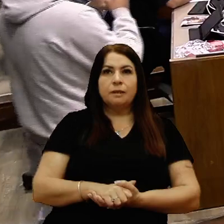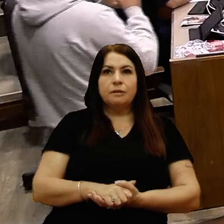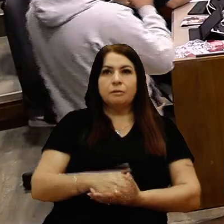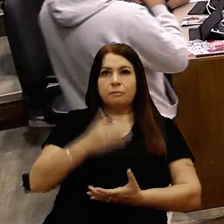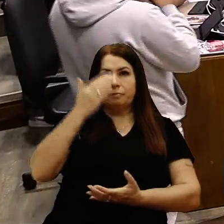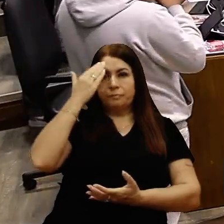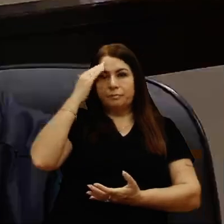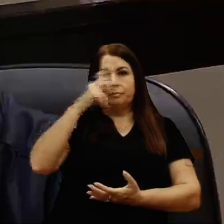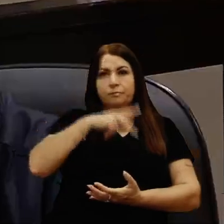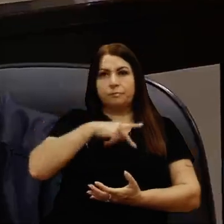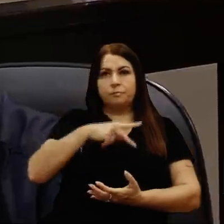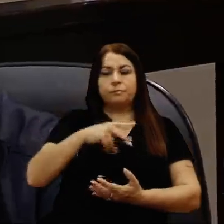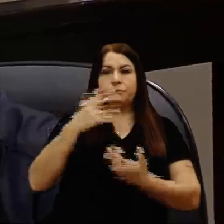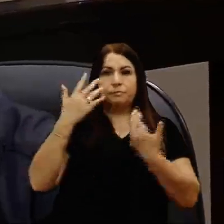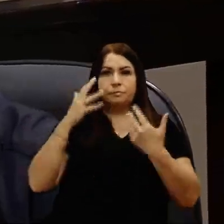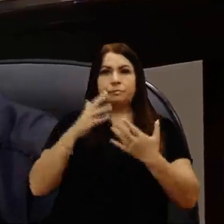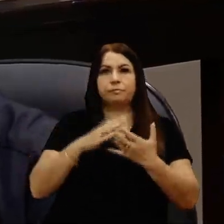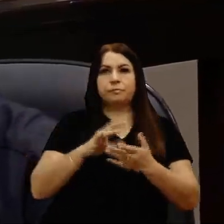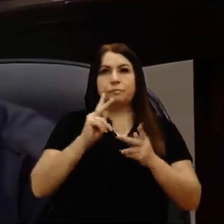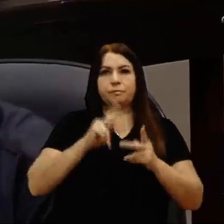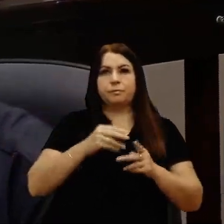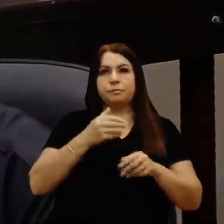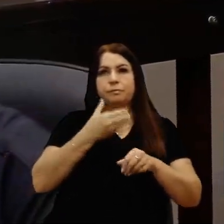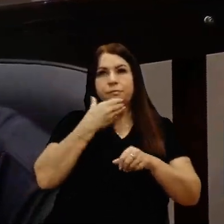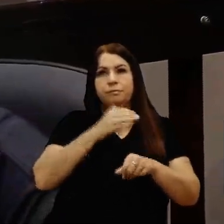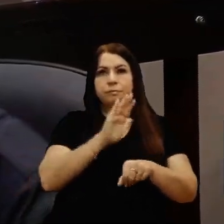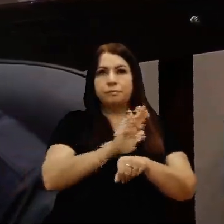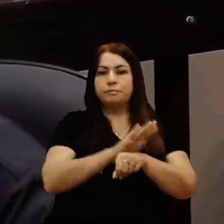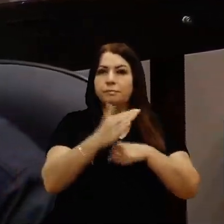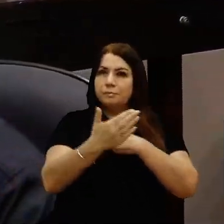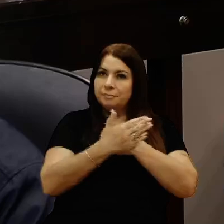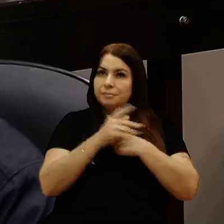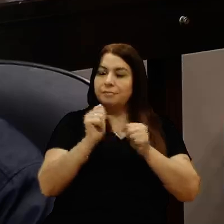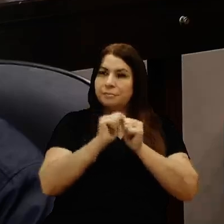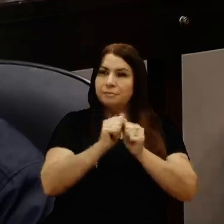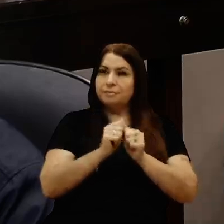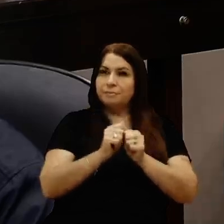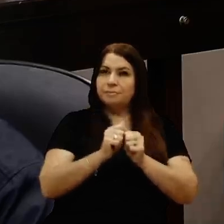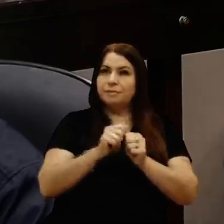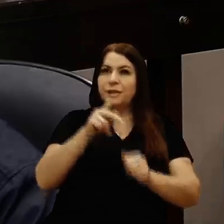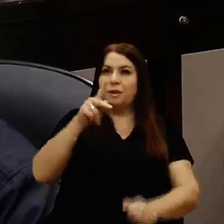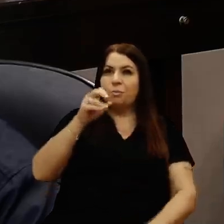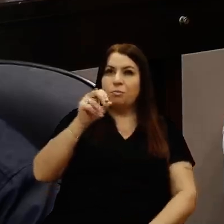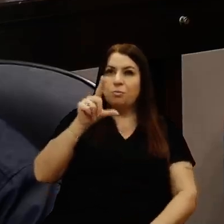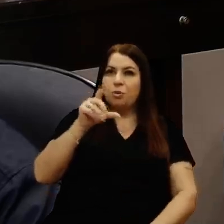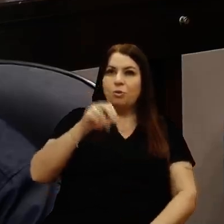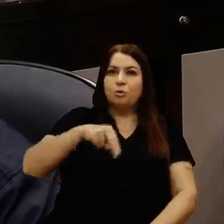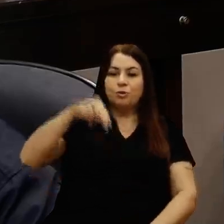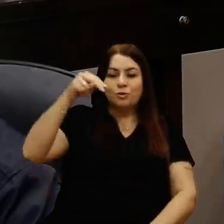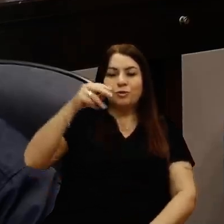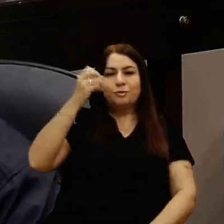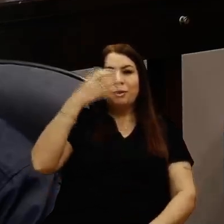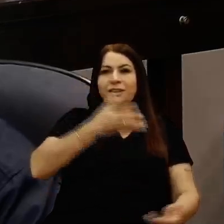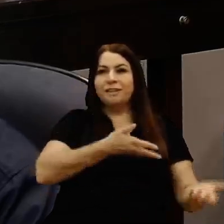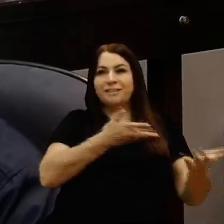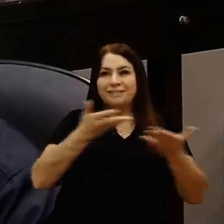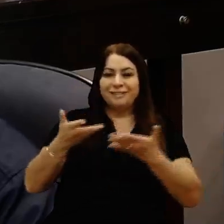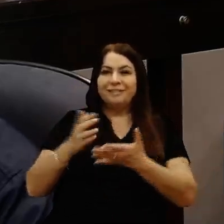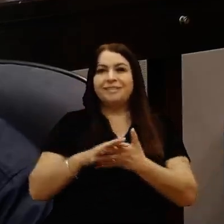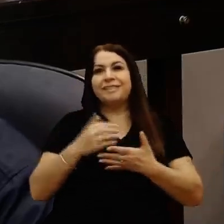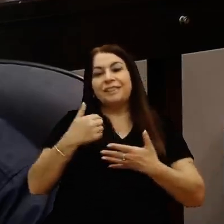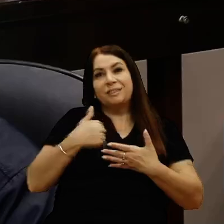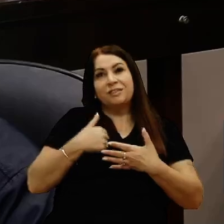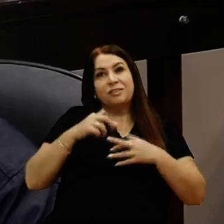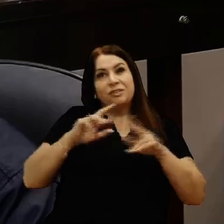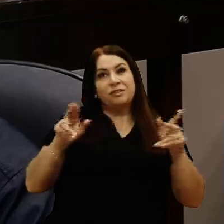Obrigado, presidente. Parabenizar o pessoal do Natal Solidário que está aqui, né? Diretamente do Polo Norte. Sejam bem-vindos. Queria dizer que eu já,